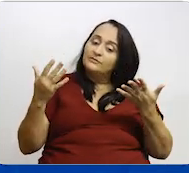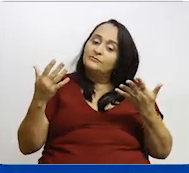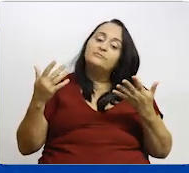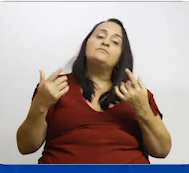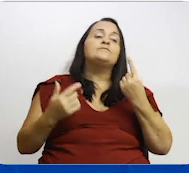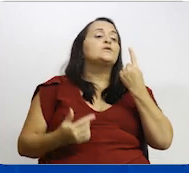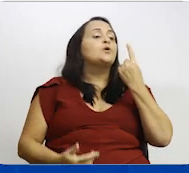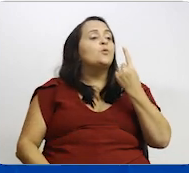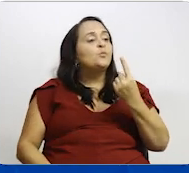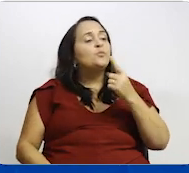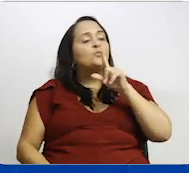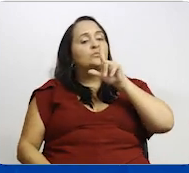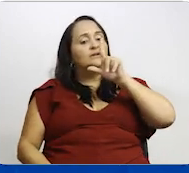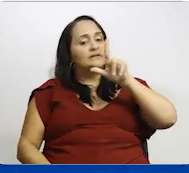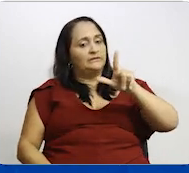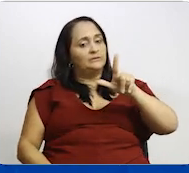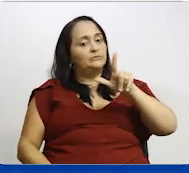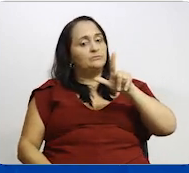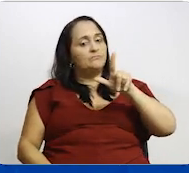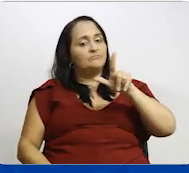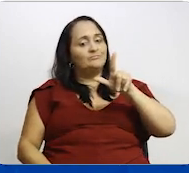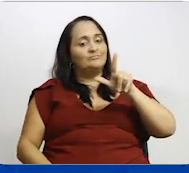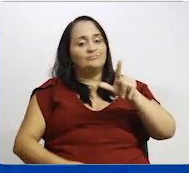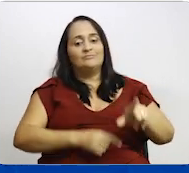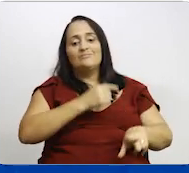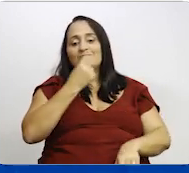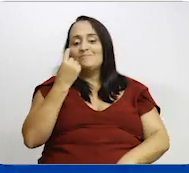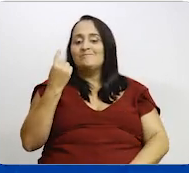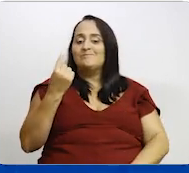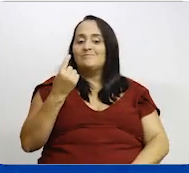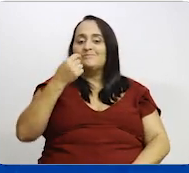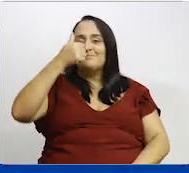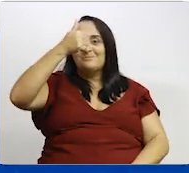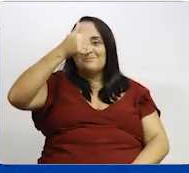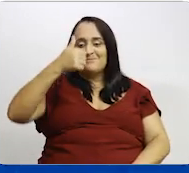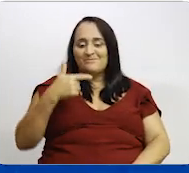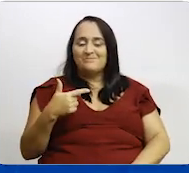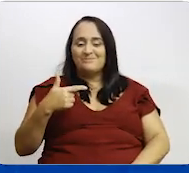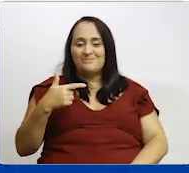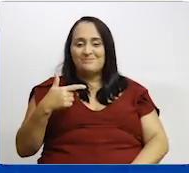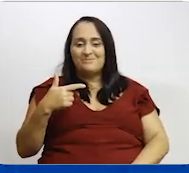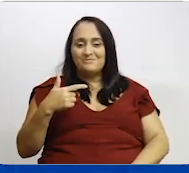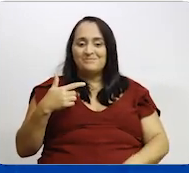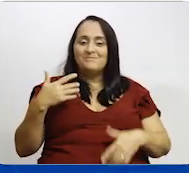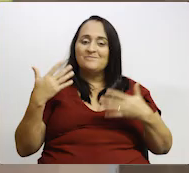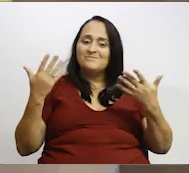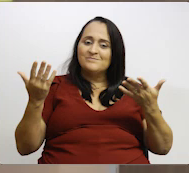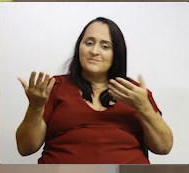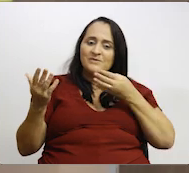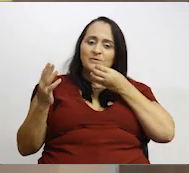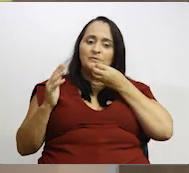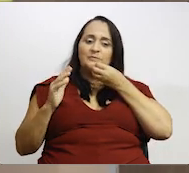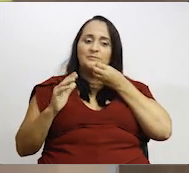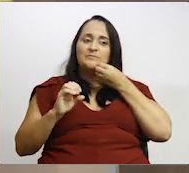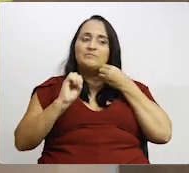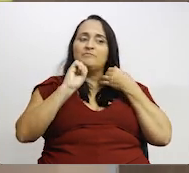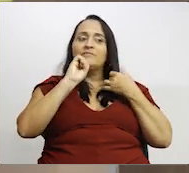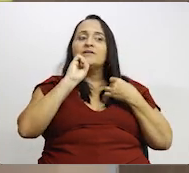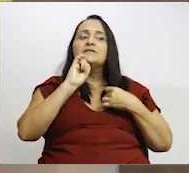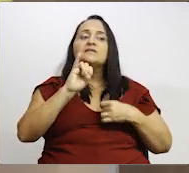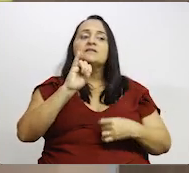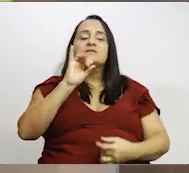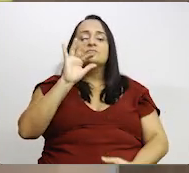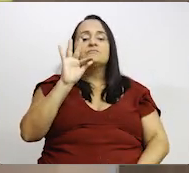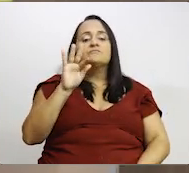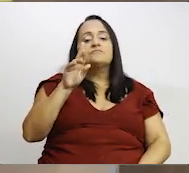igual a um recipiente de 1 litro de refrigerante e outro de meio litro. Então, se